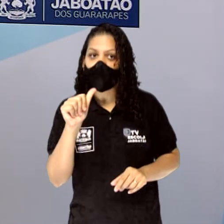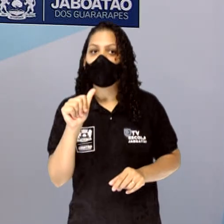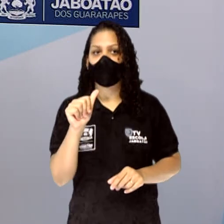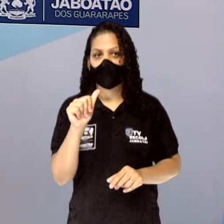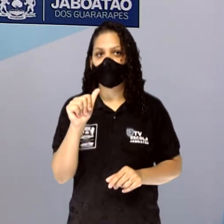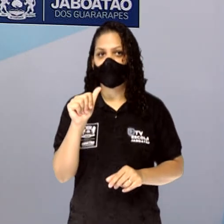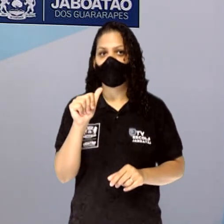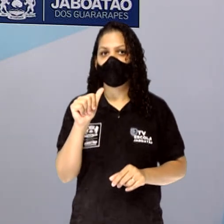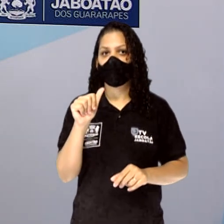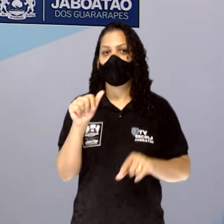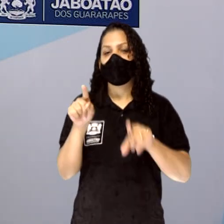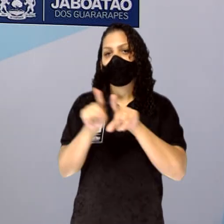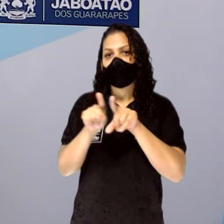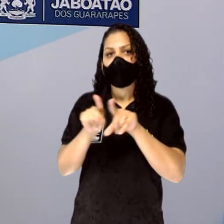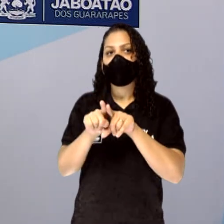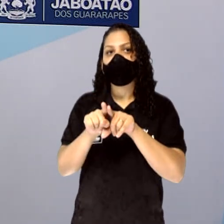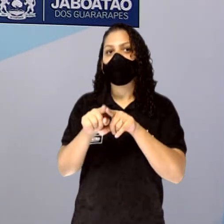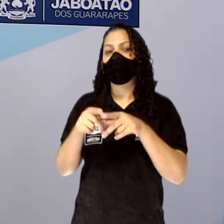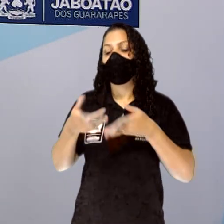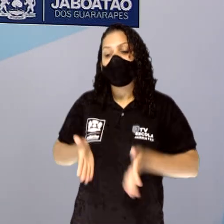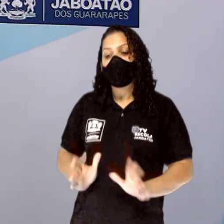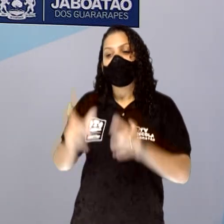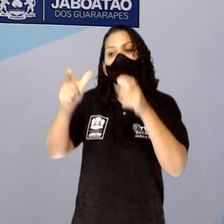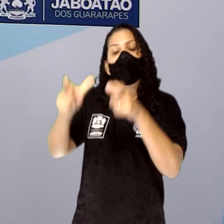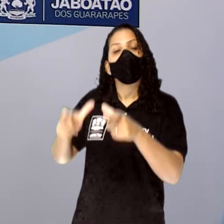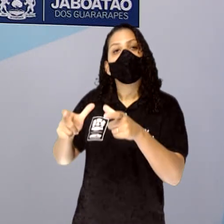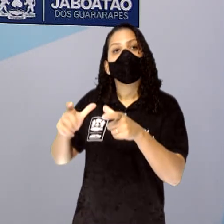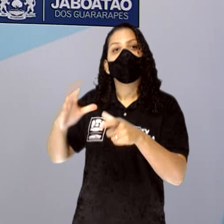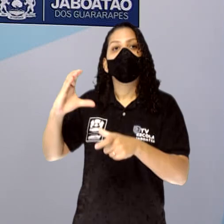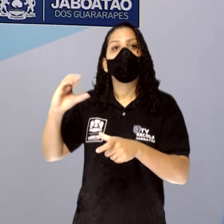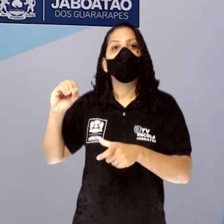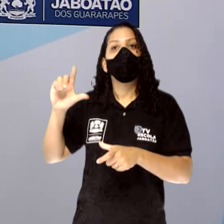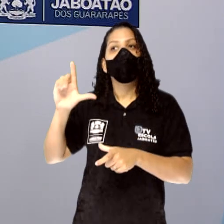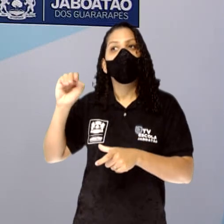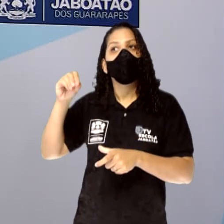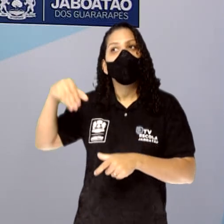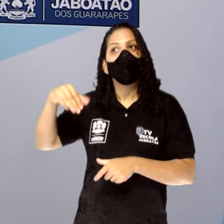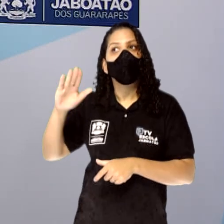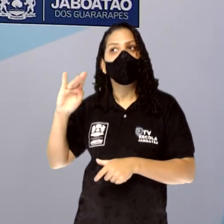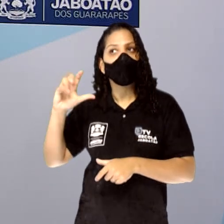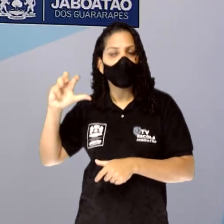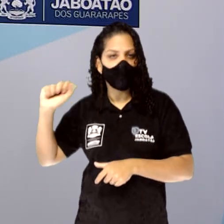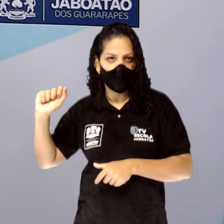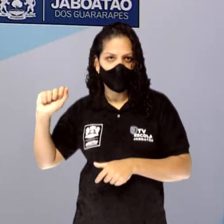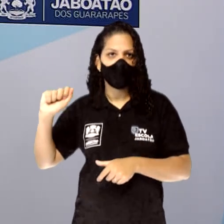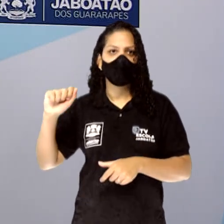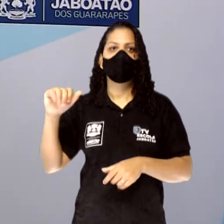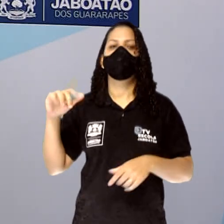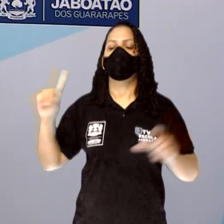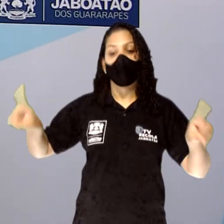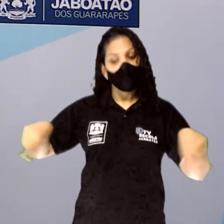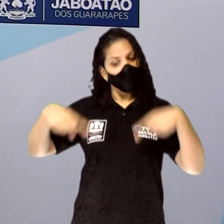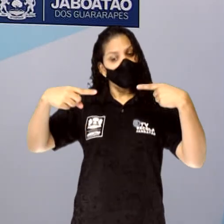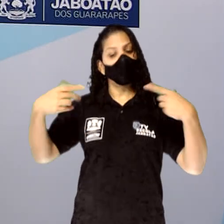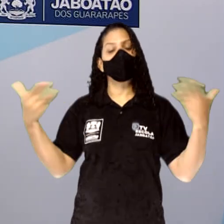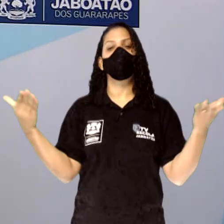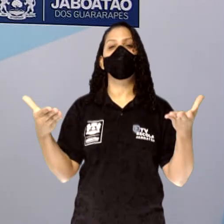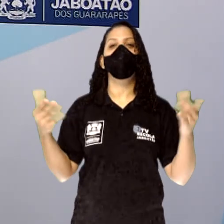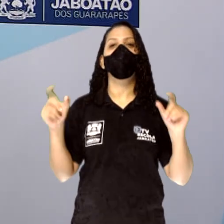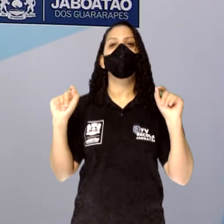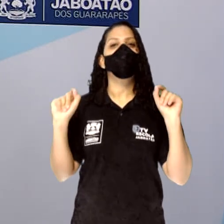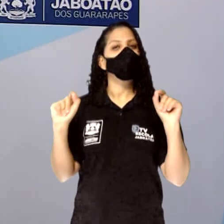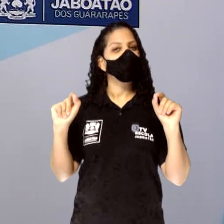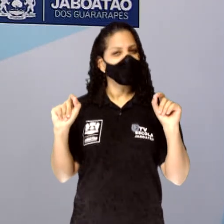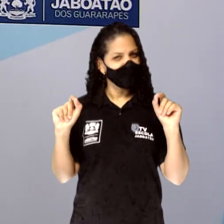e Alejandra, e que elas são da Colômbia. Para o desafio de hoje,